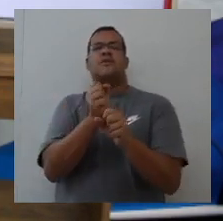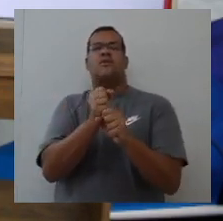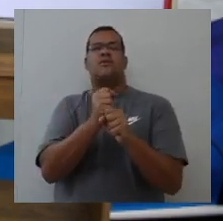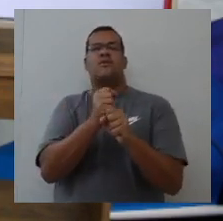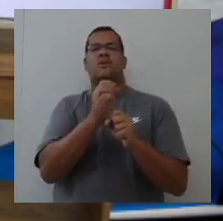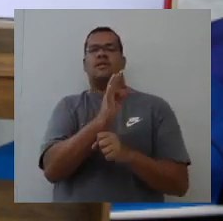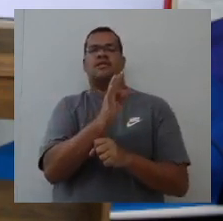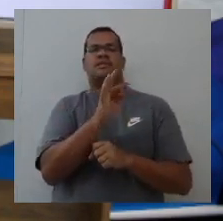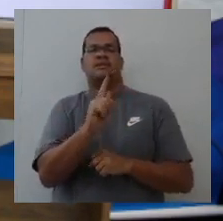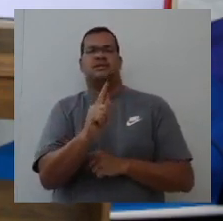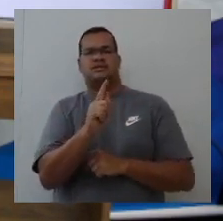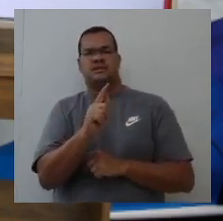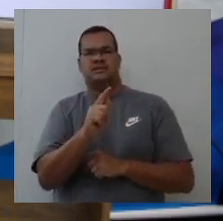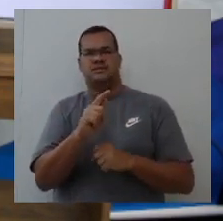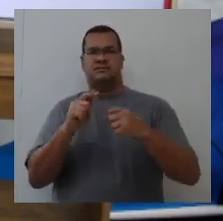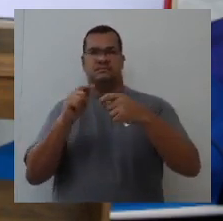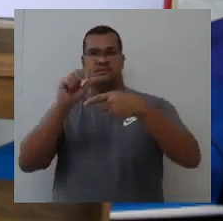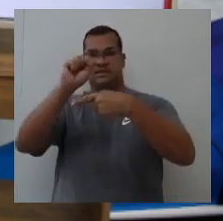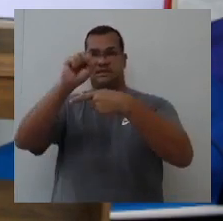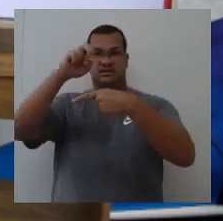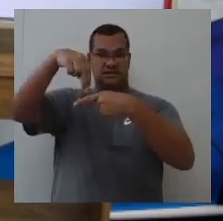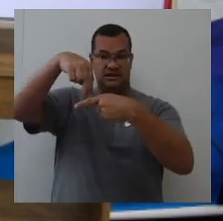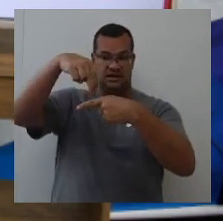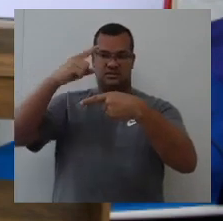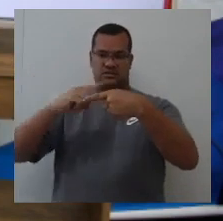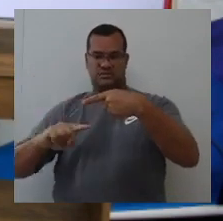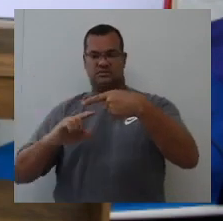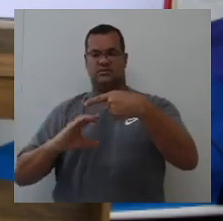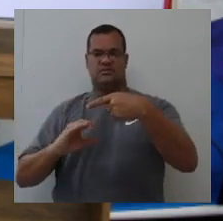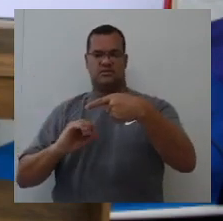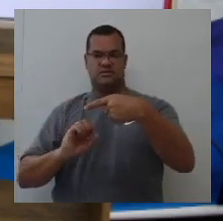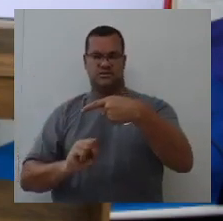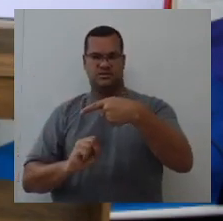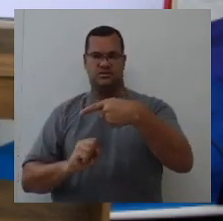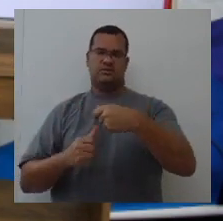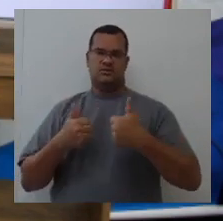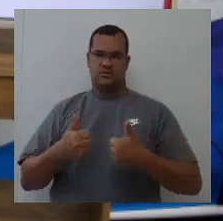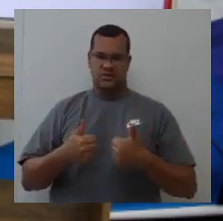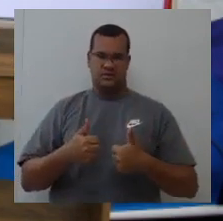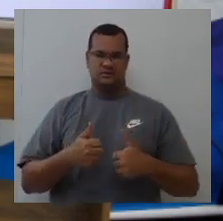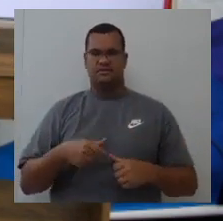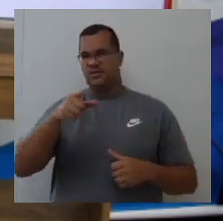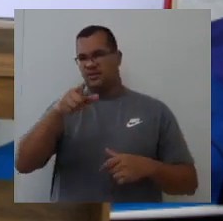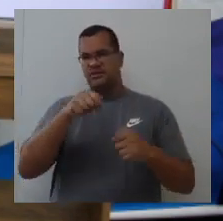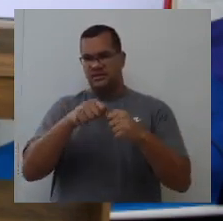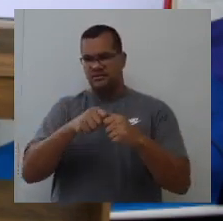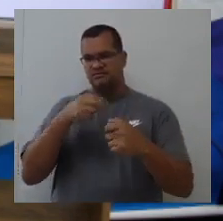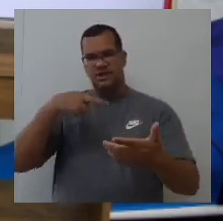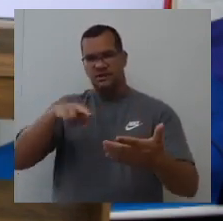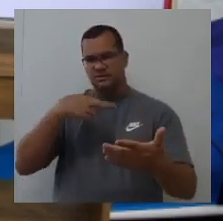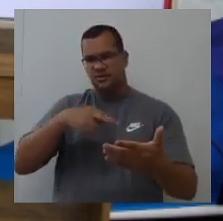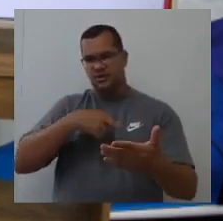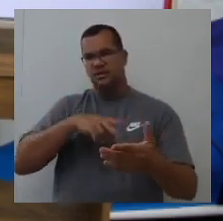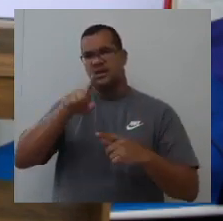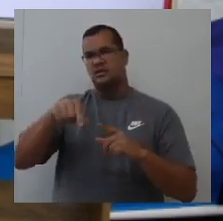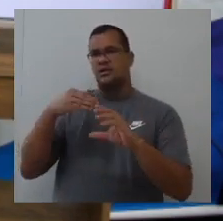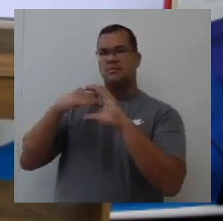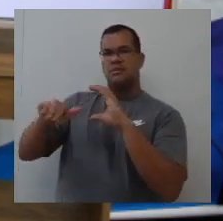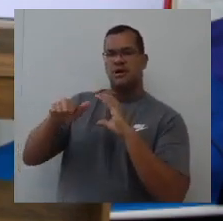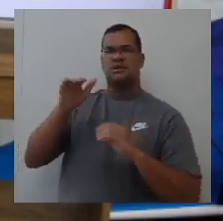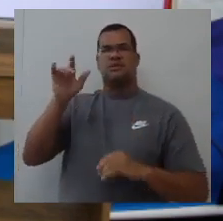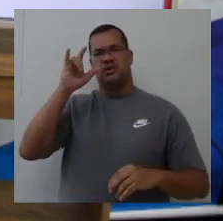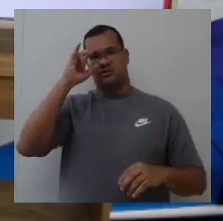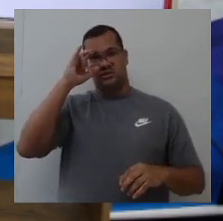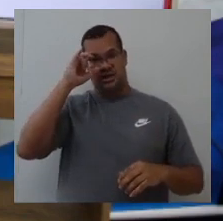de 30 graus dividindo o valor do seno pelo valor do cosseno, beleza? Vai aí, faz essa conta e manda para mim depois pelo Instagram.